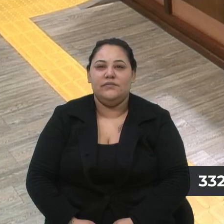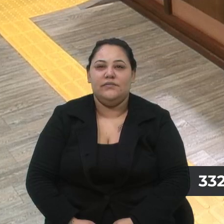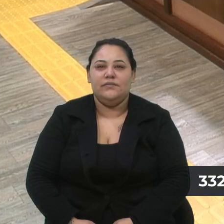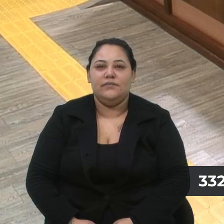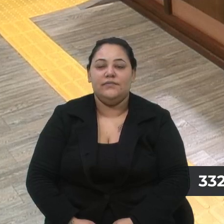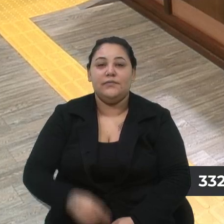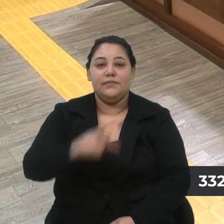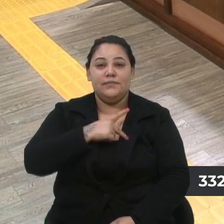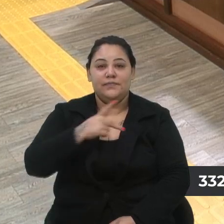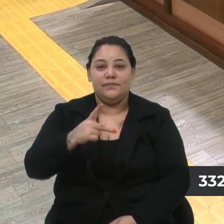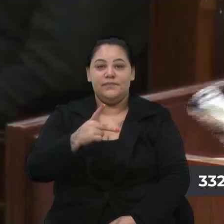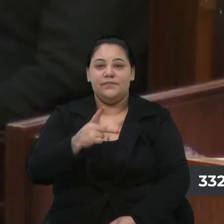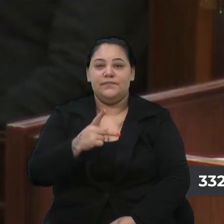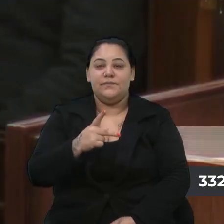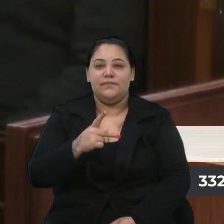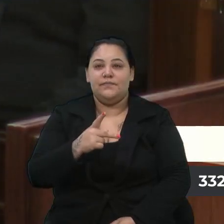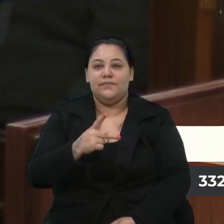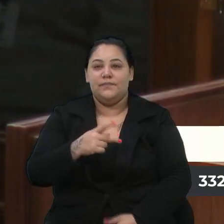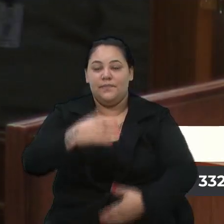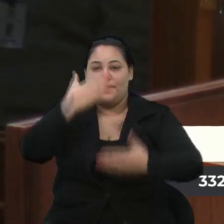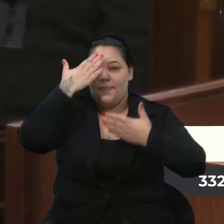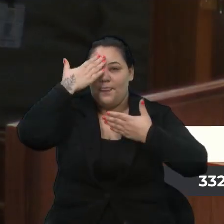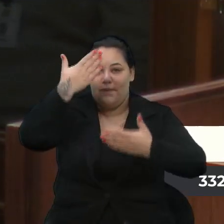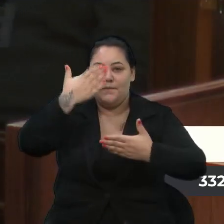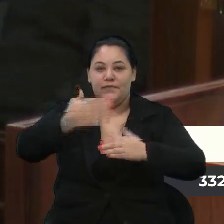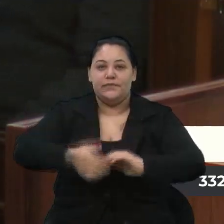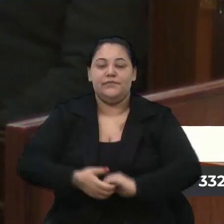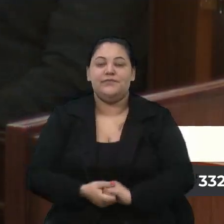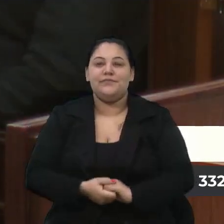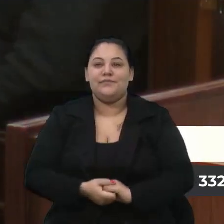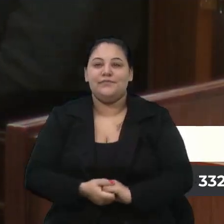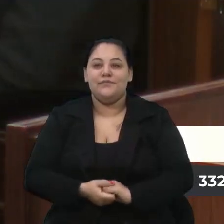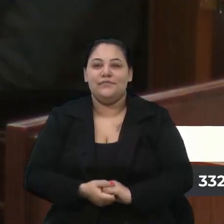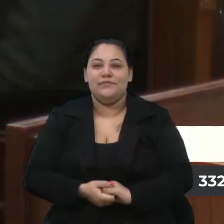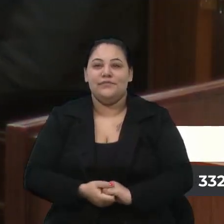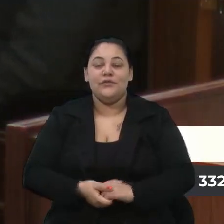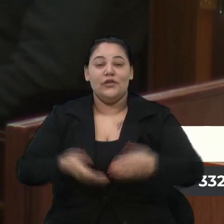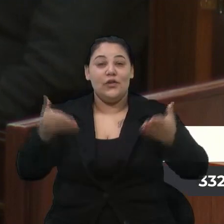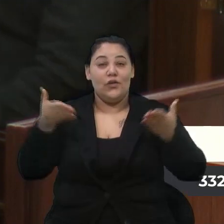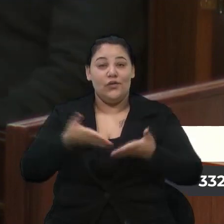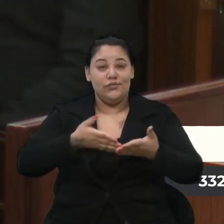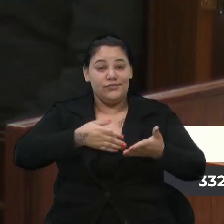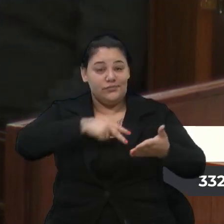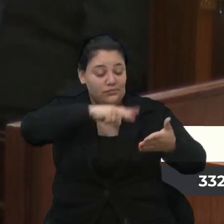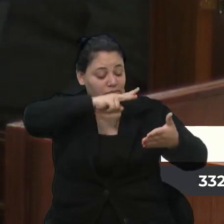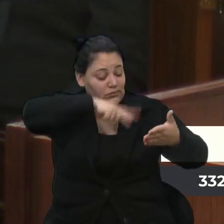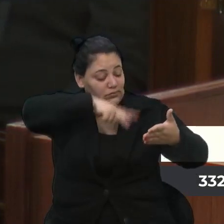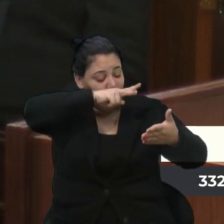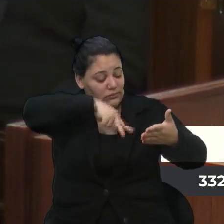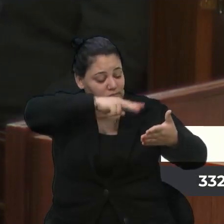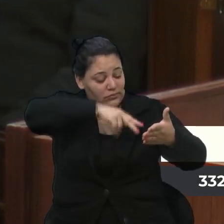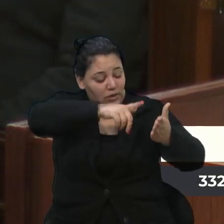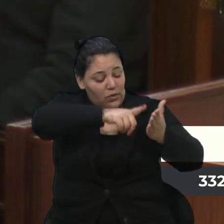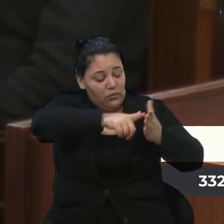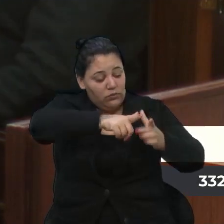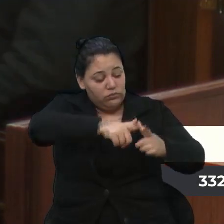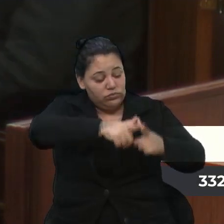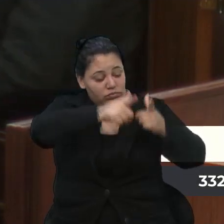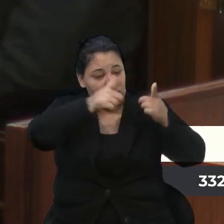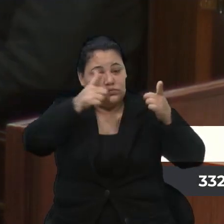Senhor presidente, obrigado. Hoje eu estava lendo o Jornal Pioneiro, agora de